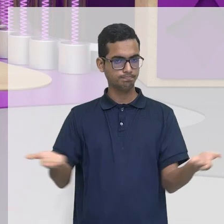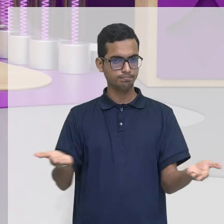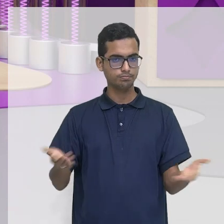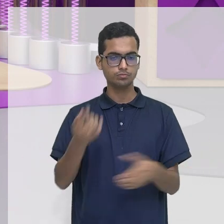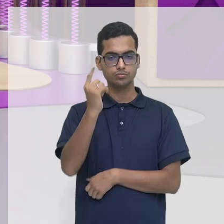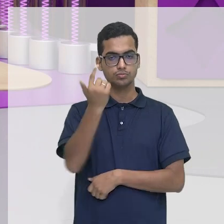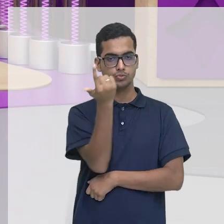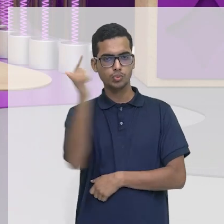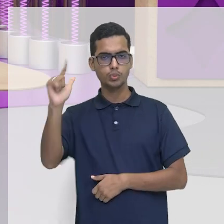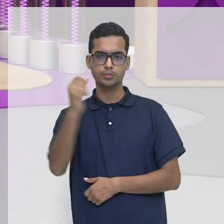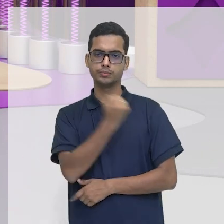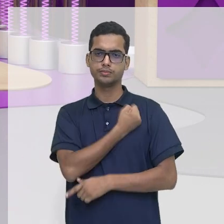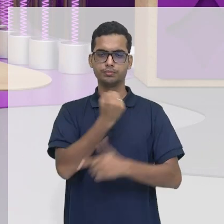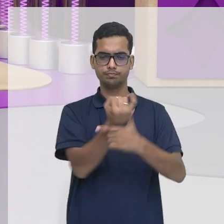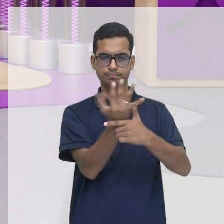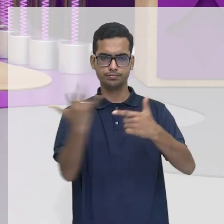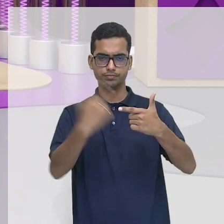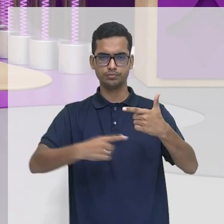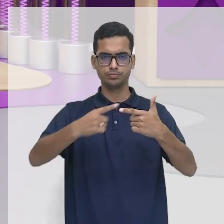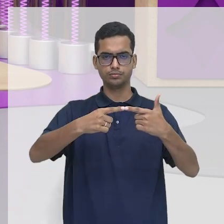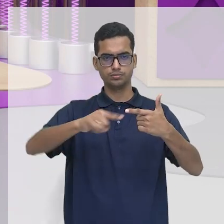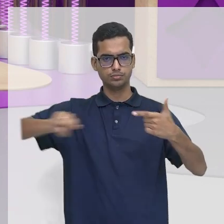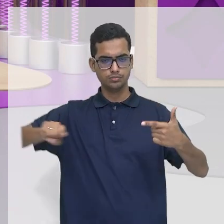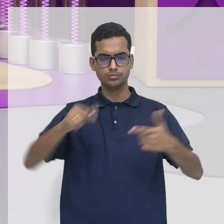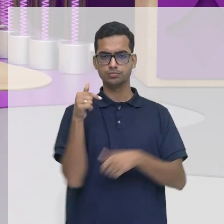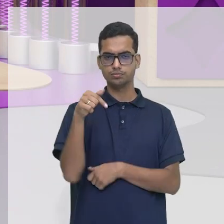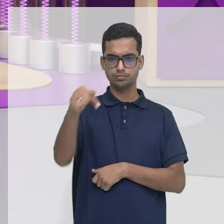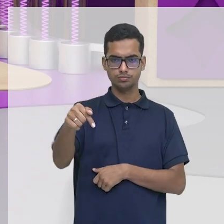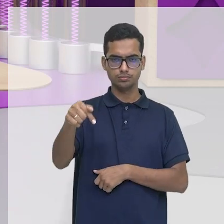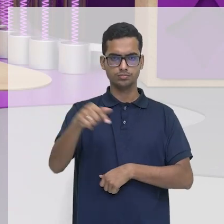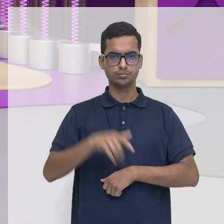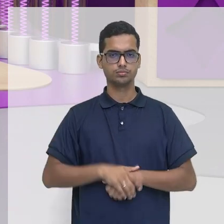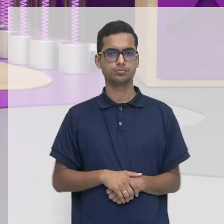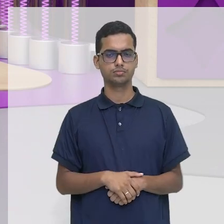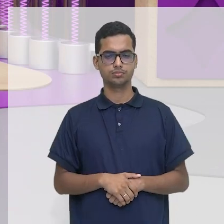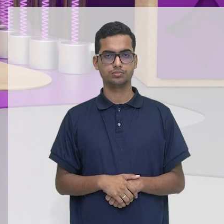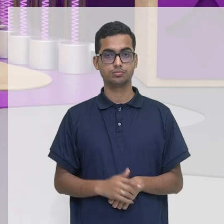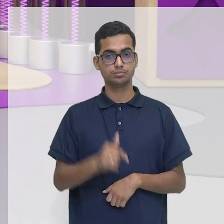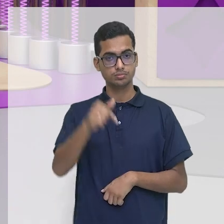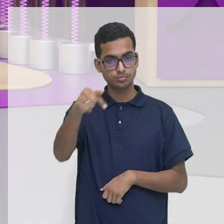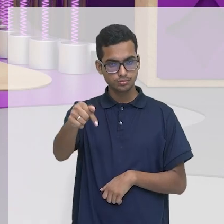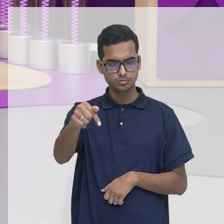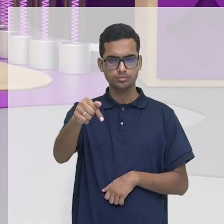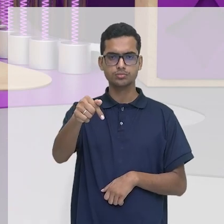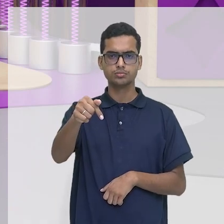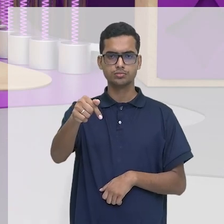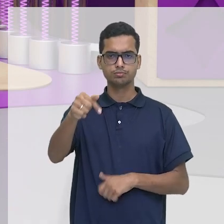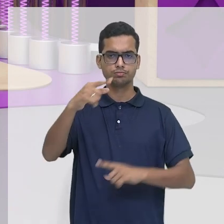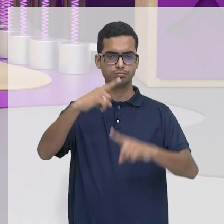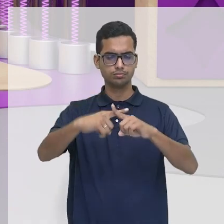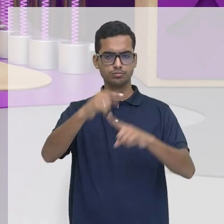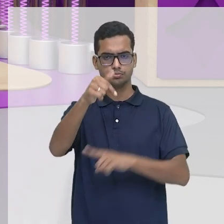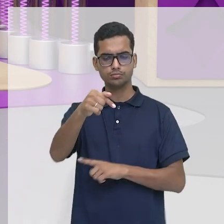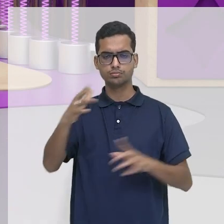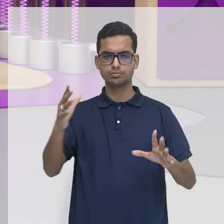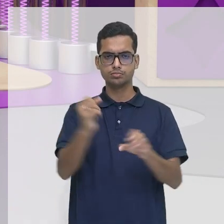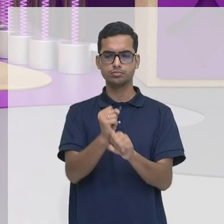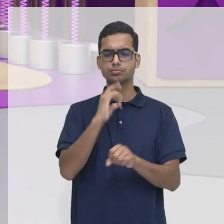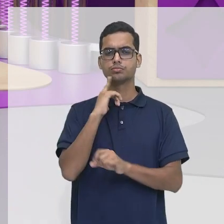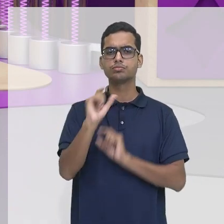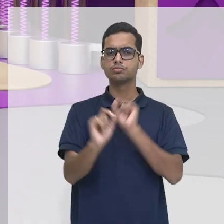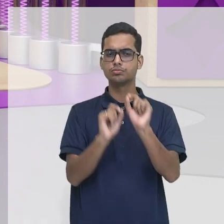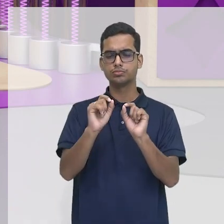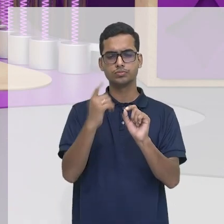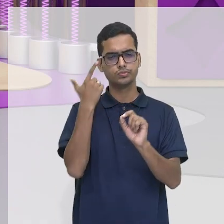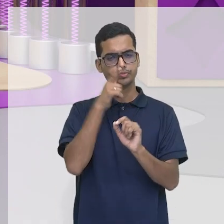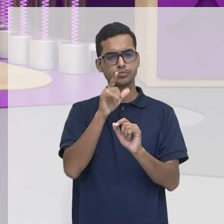o próximo primo, gente? O 7. Então, o 7 é primo. Todos os outros números múltiplos de 7,